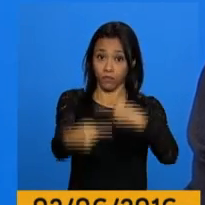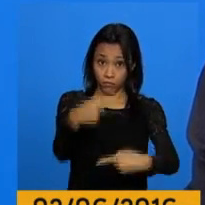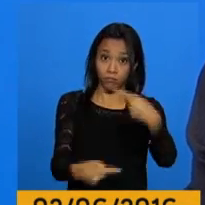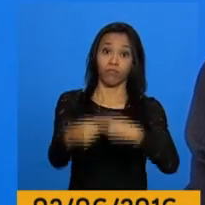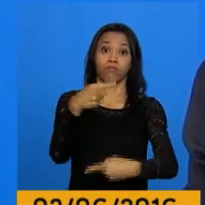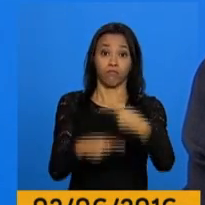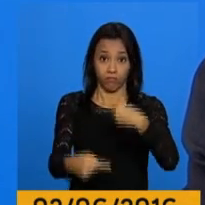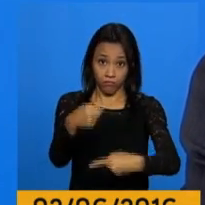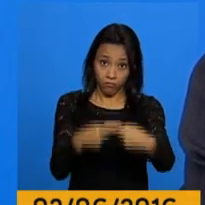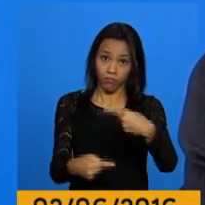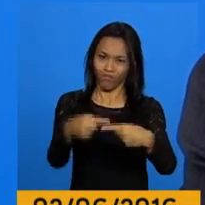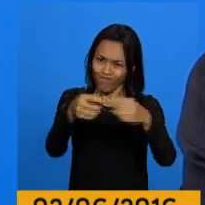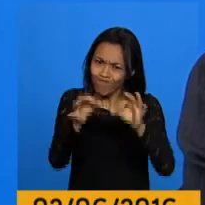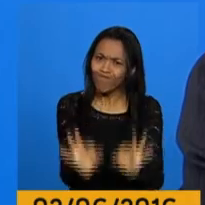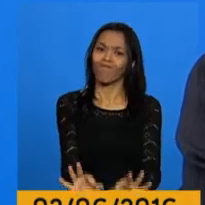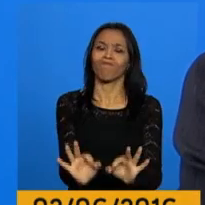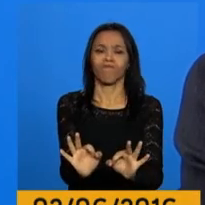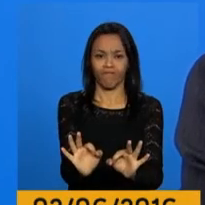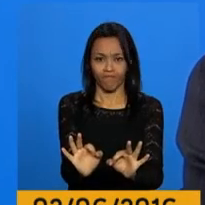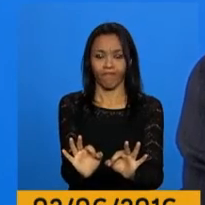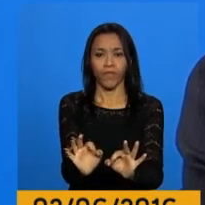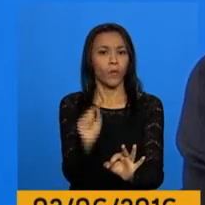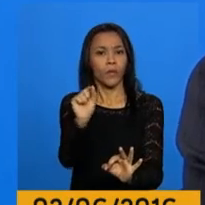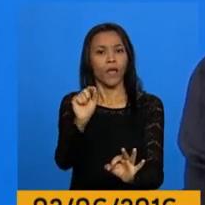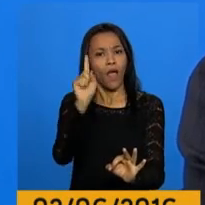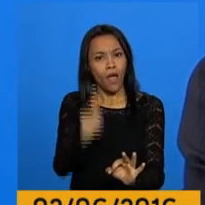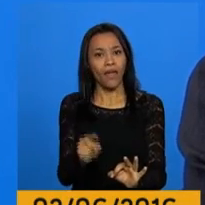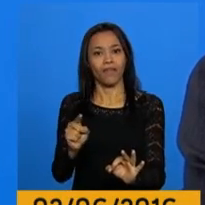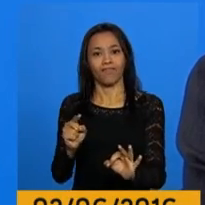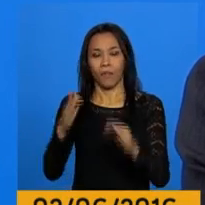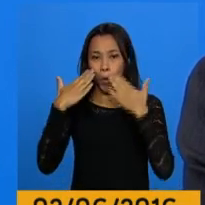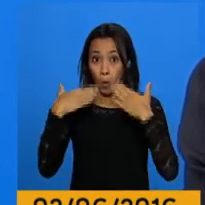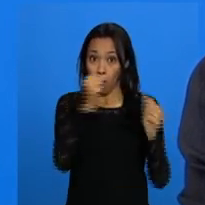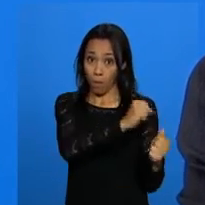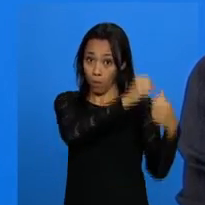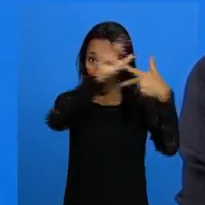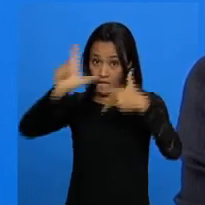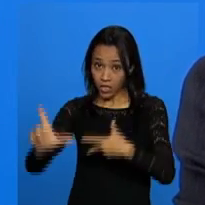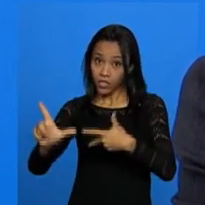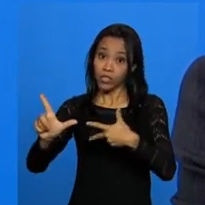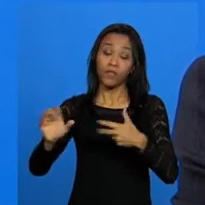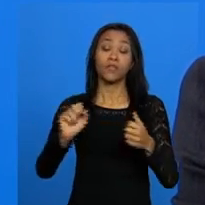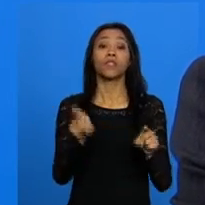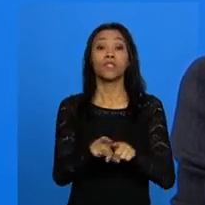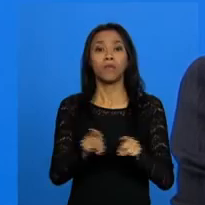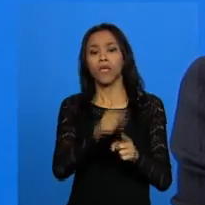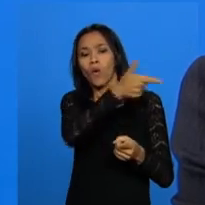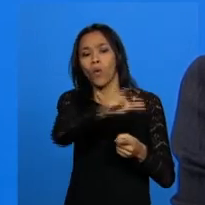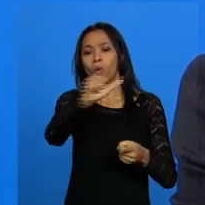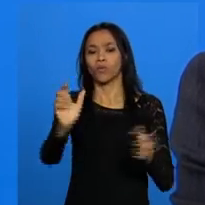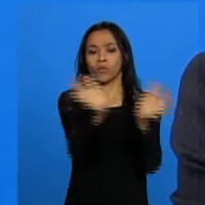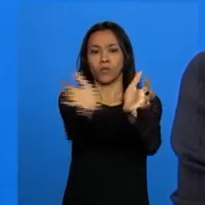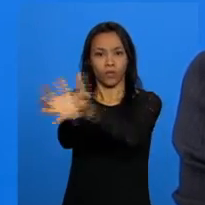sentido maiúsculo, que é responder perante o Poder Legislativo e perante os órgãos representativos da sociedade